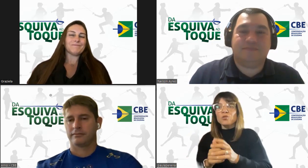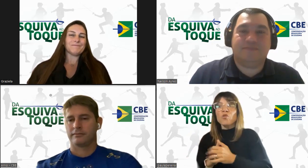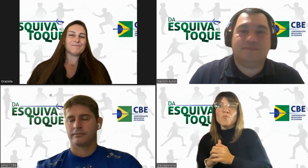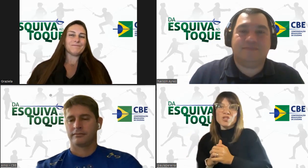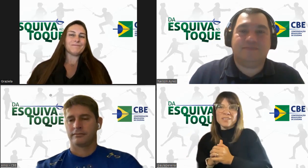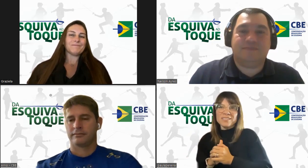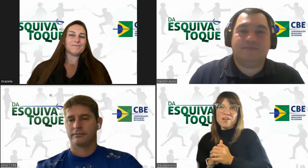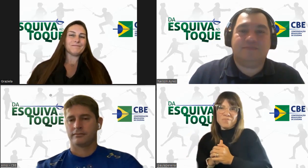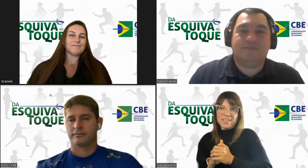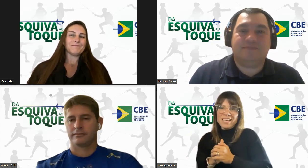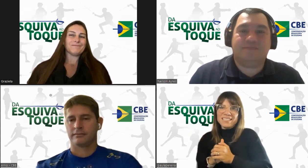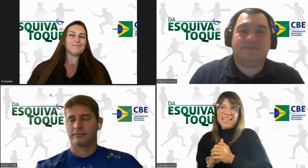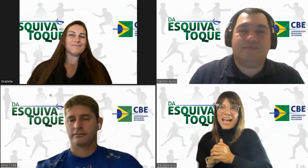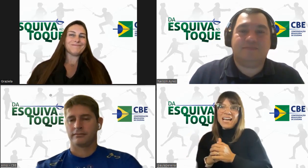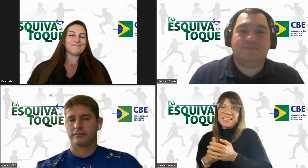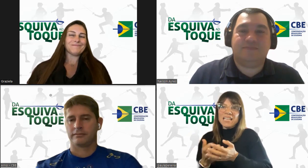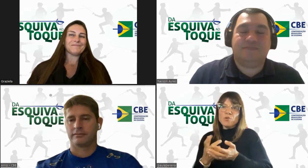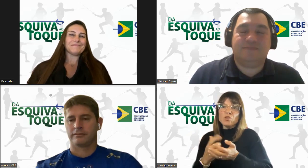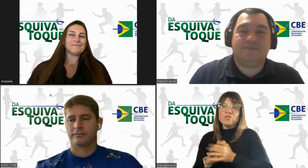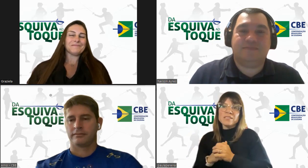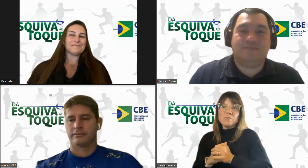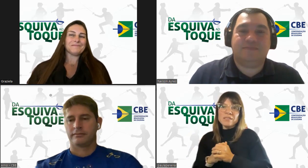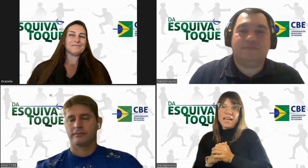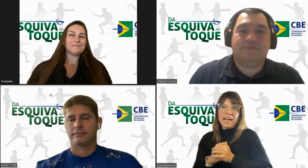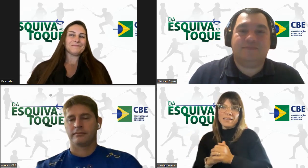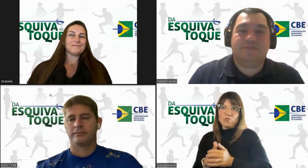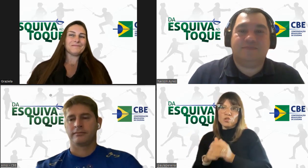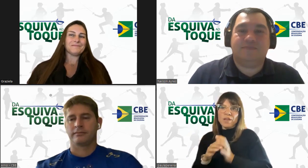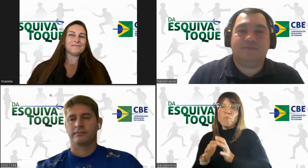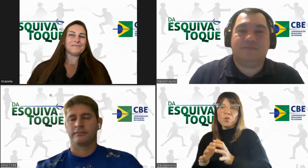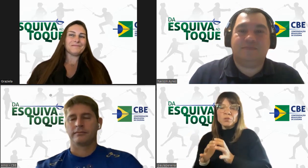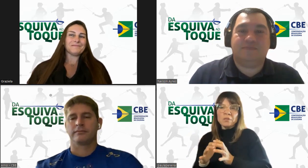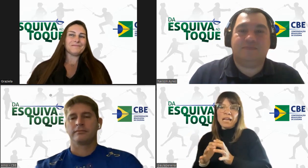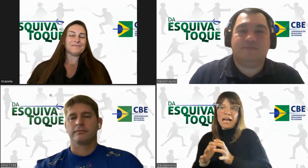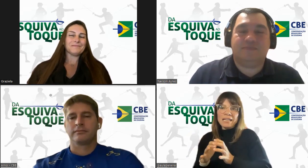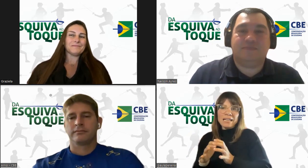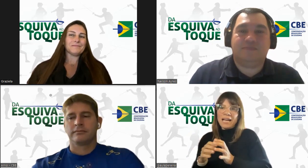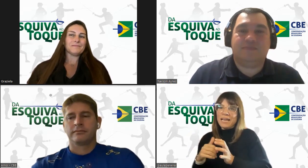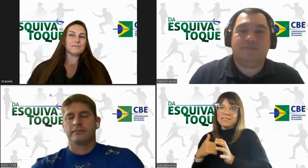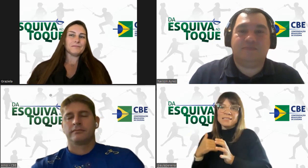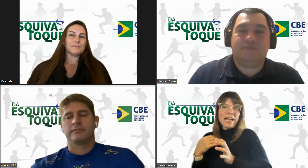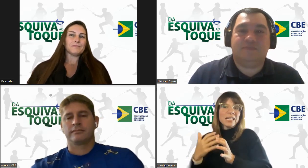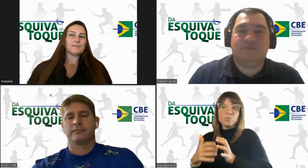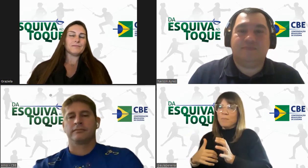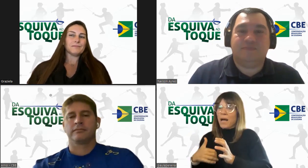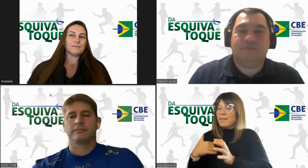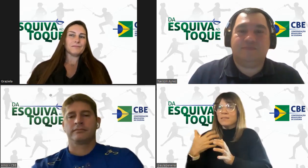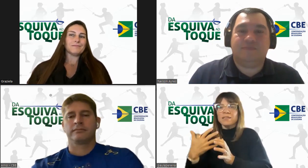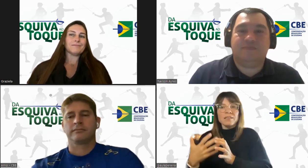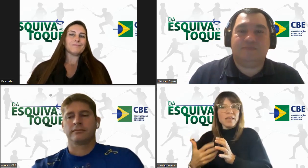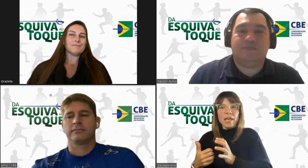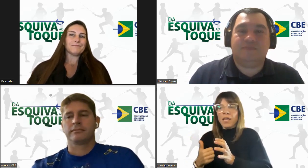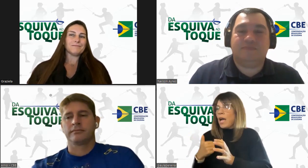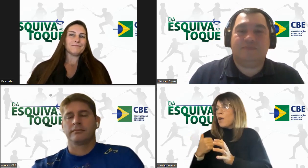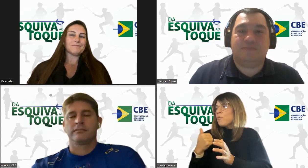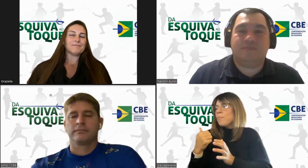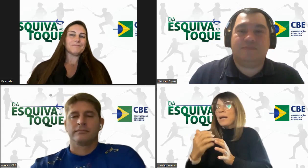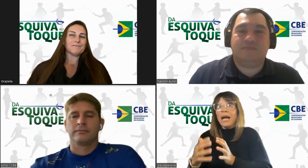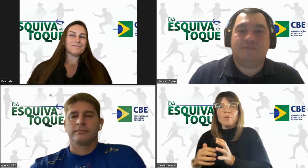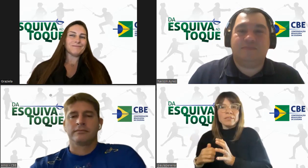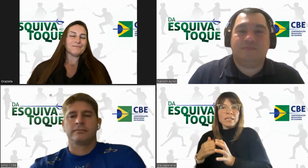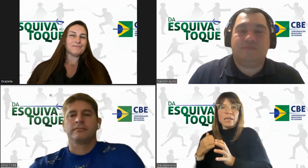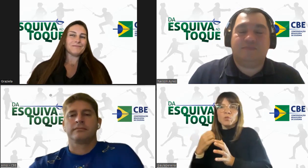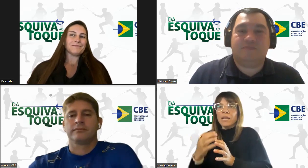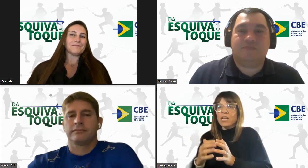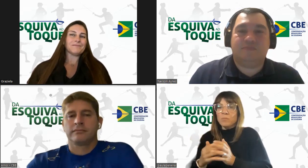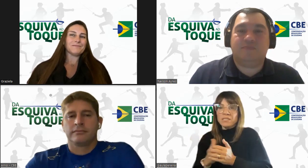que é um relacionamento com motivação né se a motivação interna não tiver muito clara a espera por mais que se tem Ah